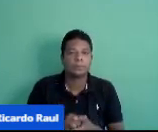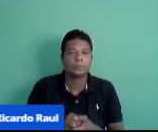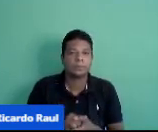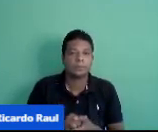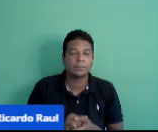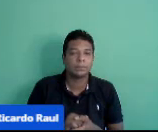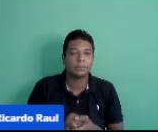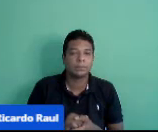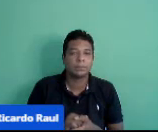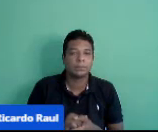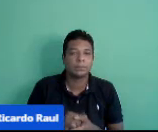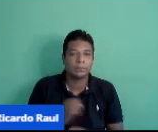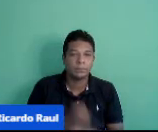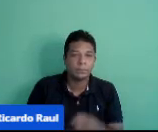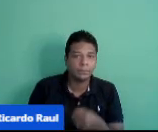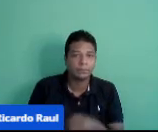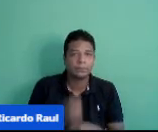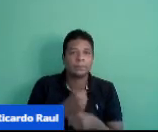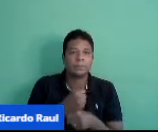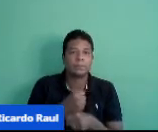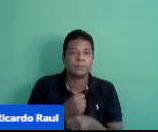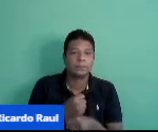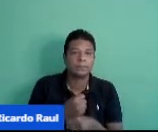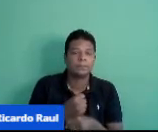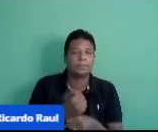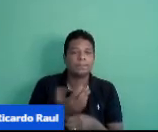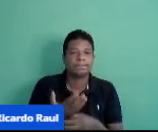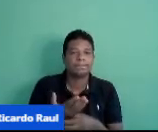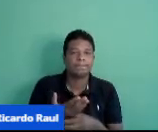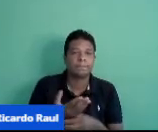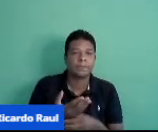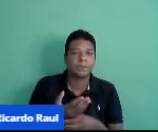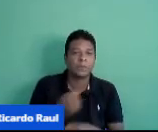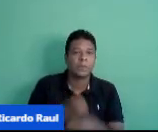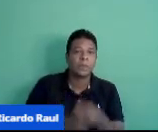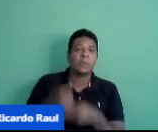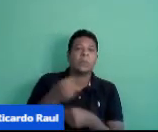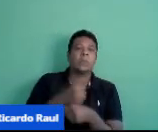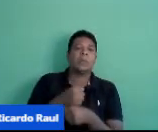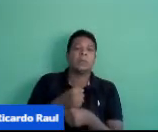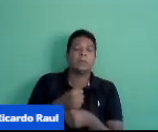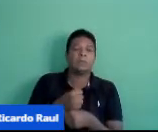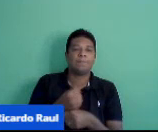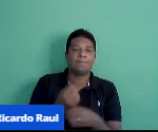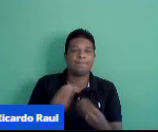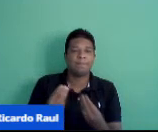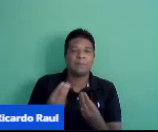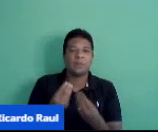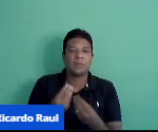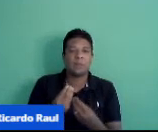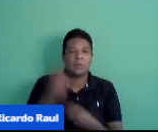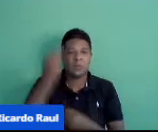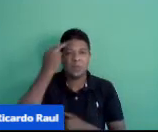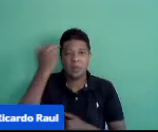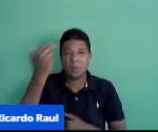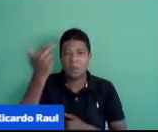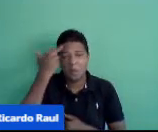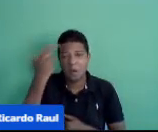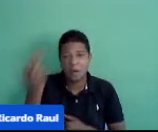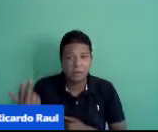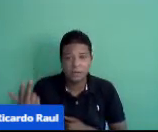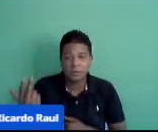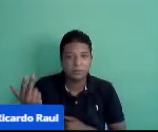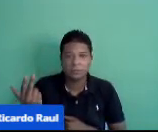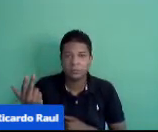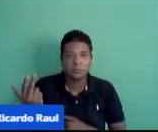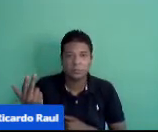né? Como que eu posso falar? Como se o ano passado tivesse sido normal, né? Tivesse aula